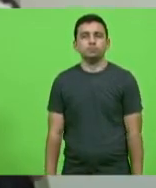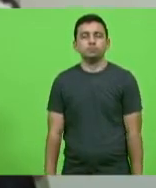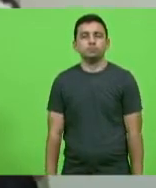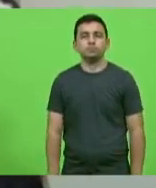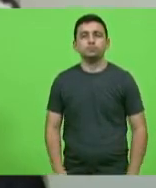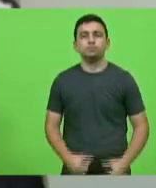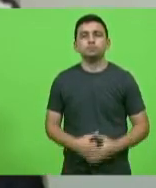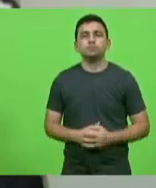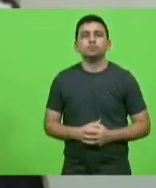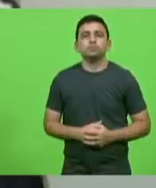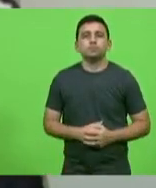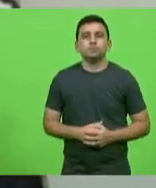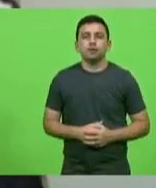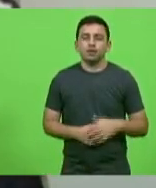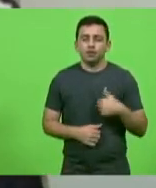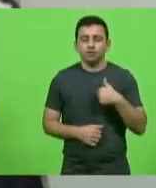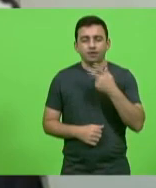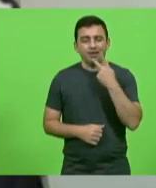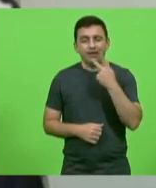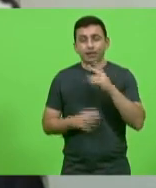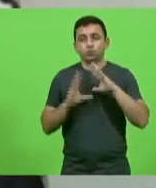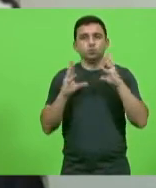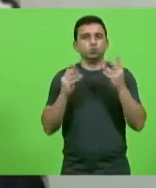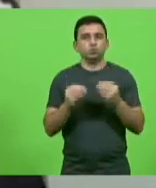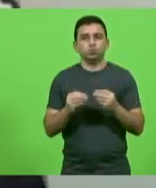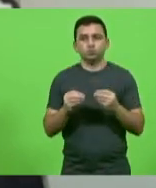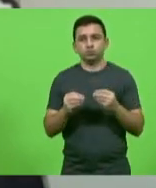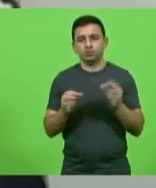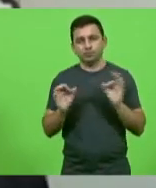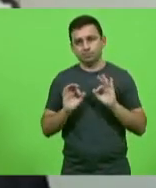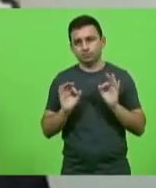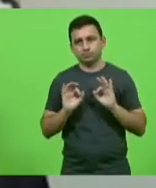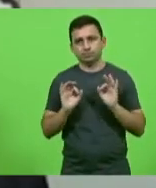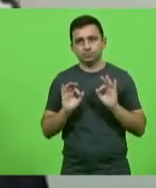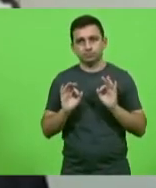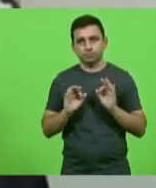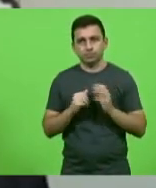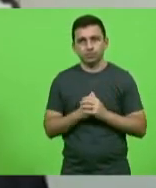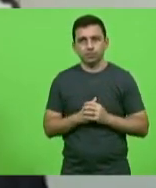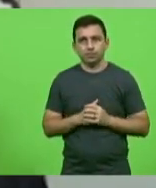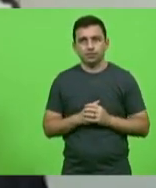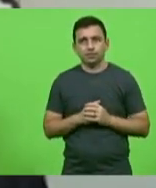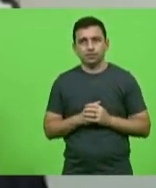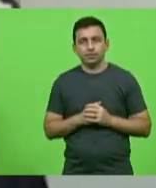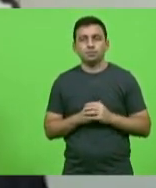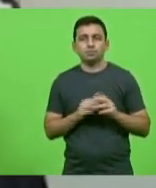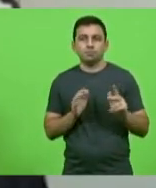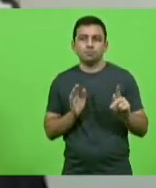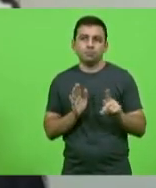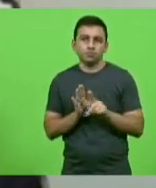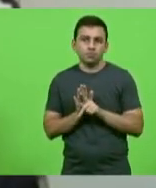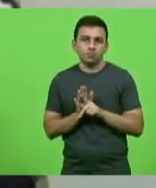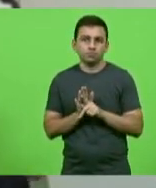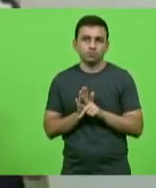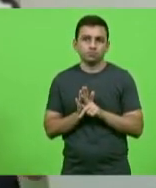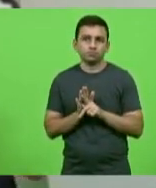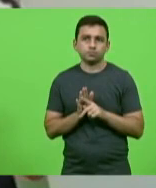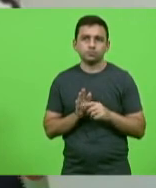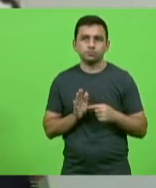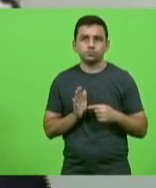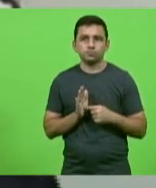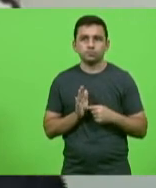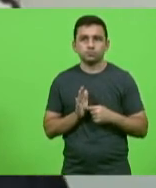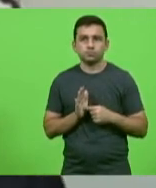e eu não vou aqui citar todas essas as passagens dessa desse